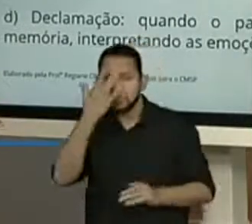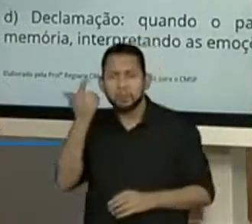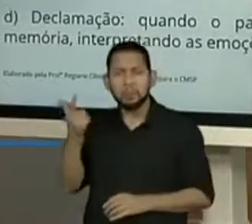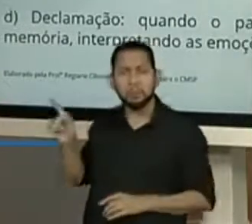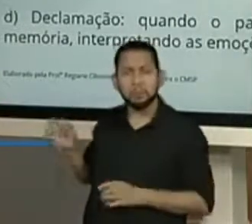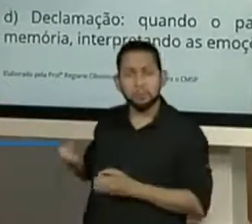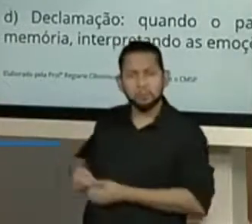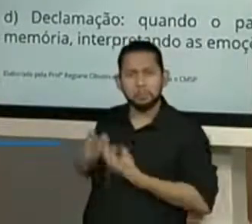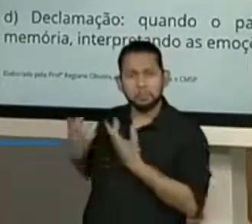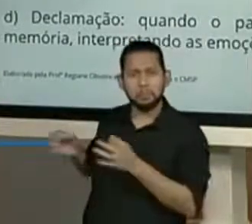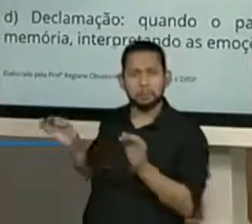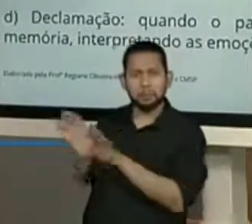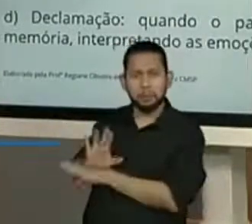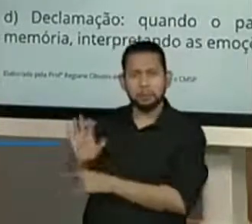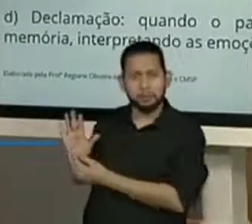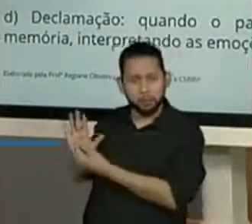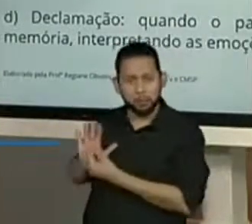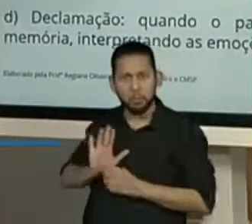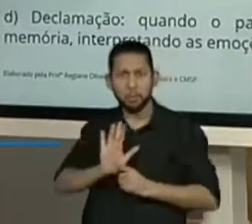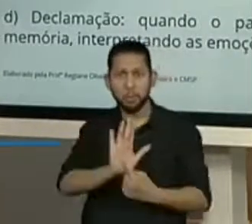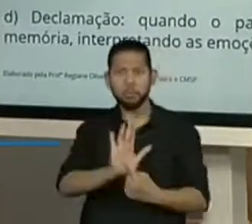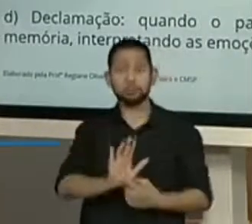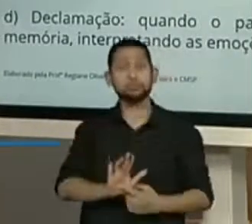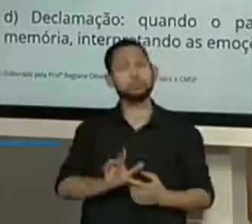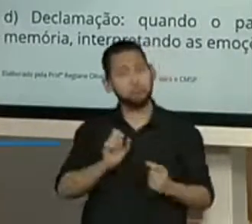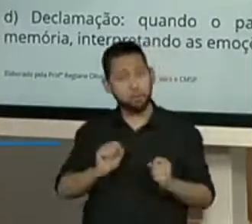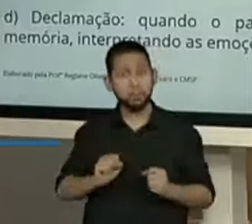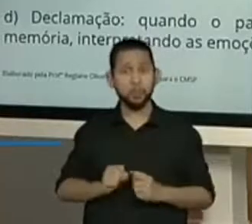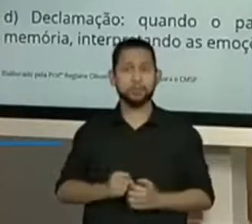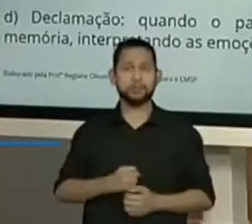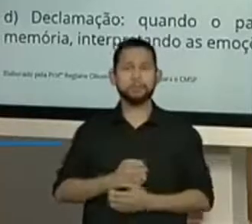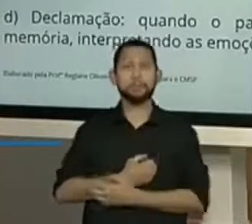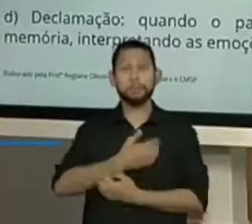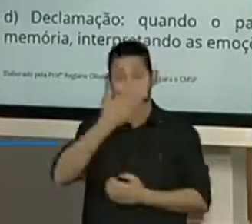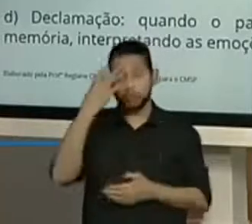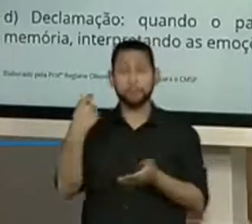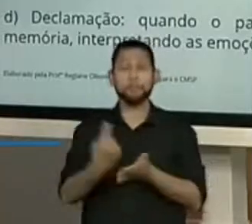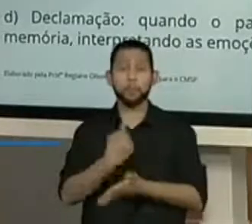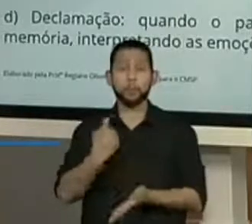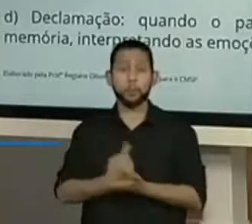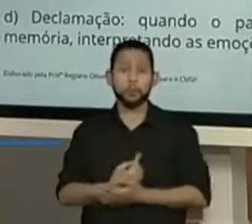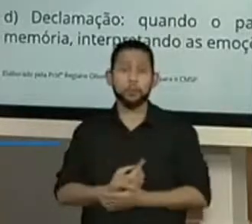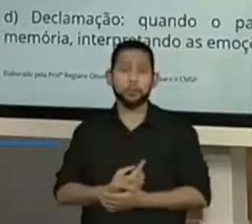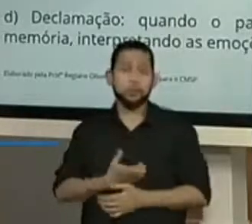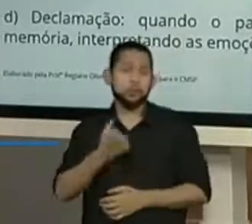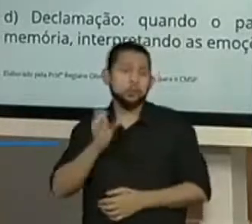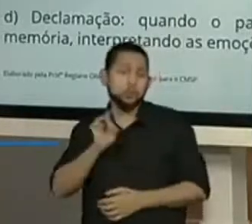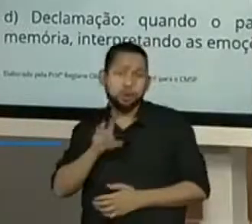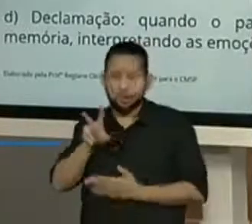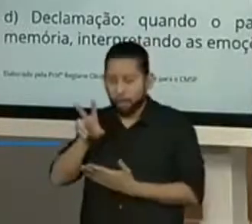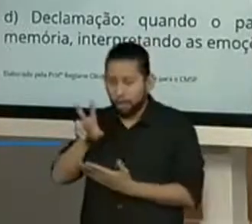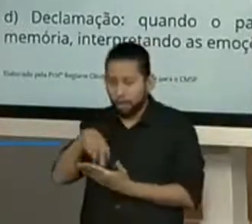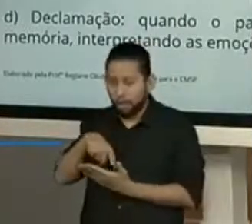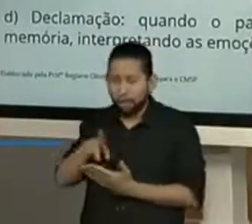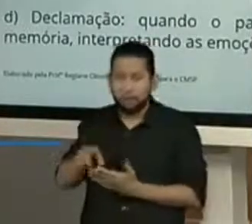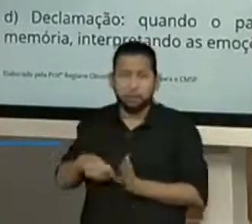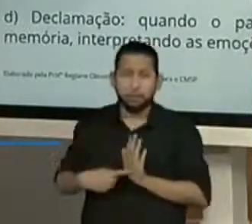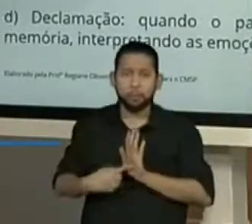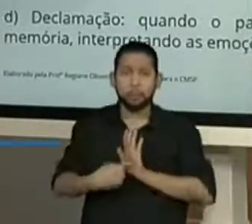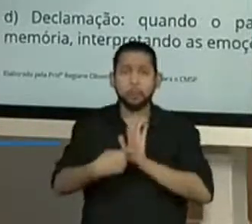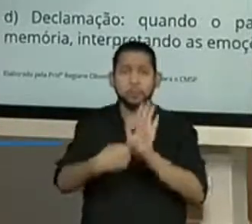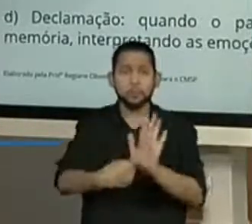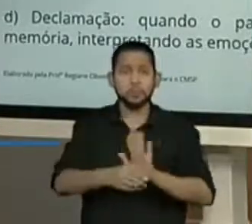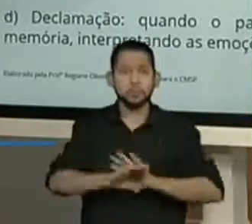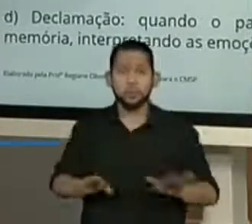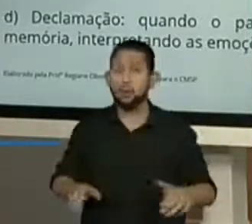poema pronto e tem algumas pessoas que perguntaram sim e me mandaram as perguntas mas é só apresentar os poemas das